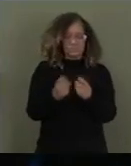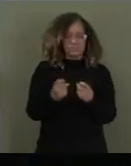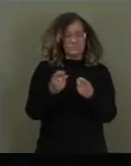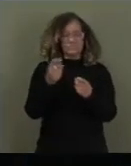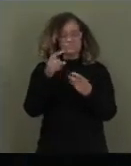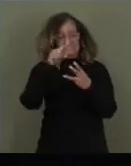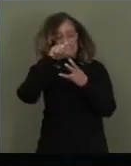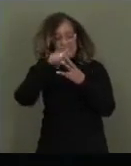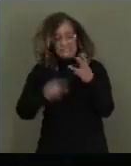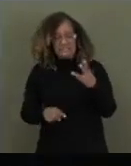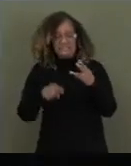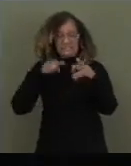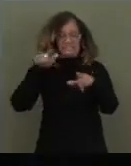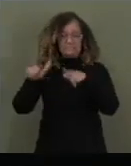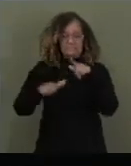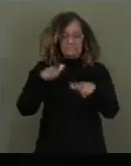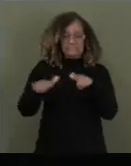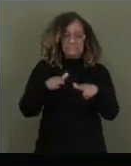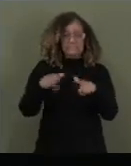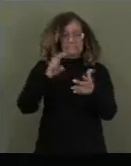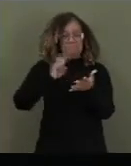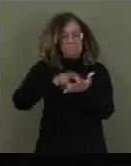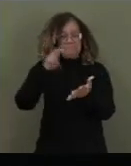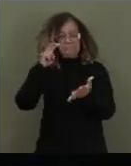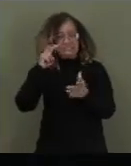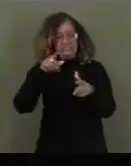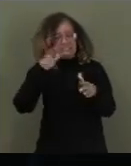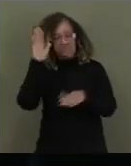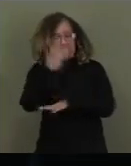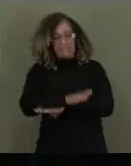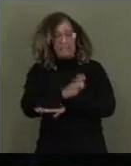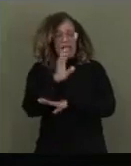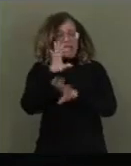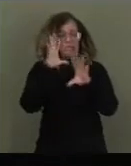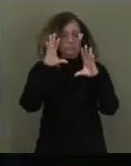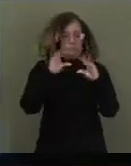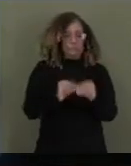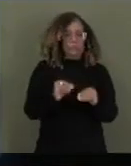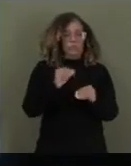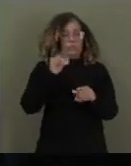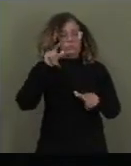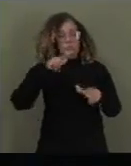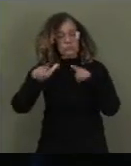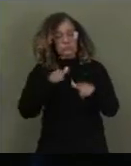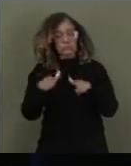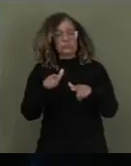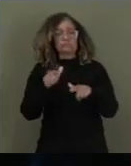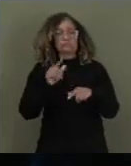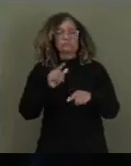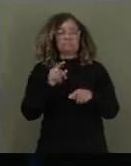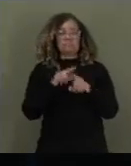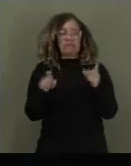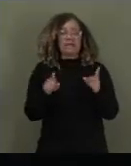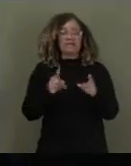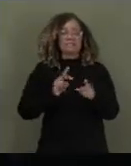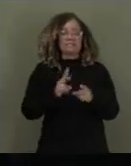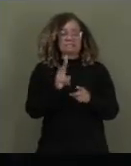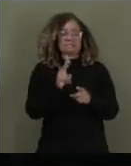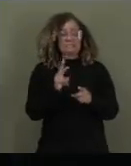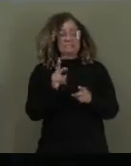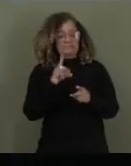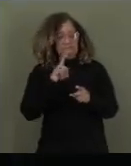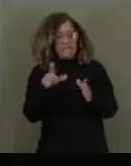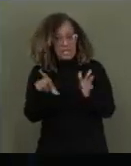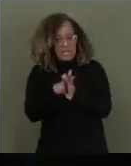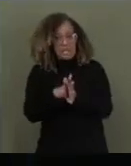trabalho e onde os direitos iguais na prática São Ilusão ainda apesar de existir já uma lei apesar